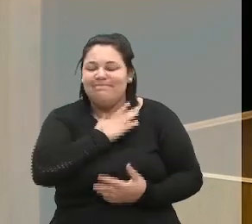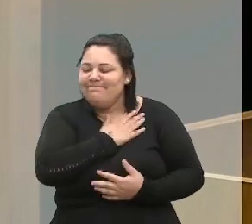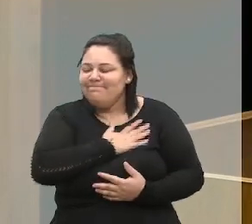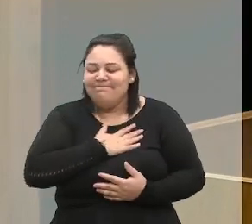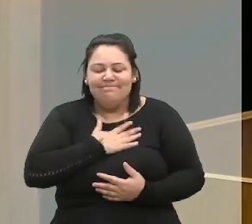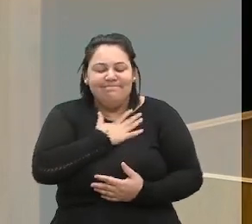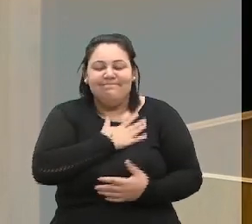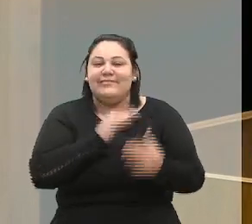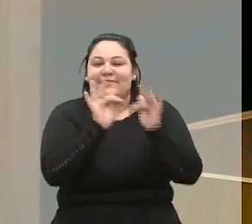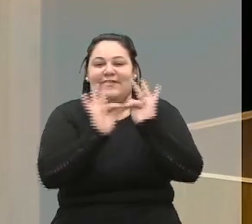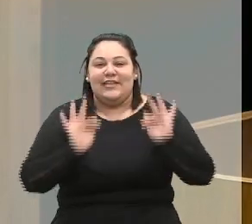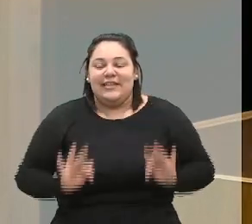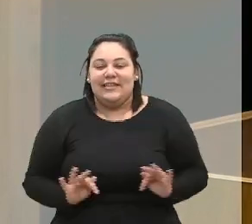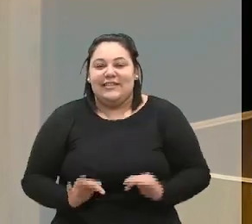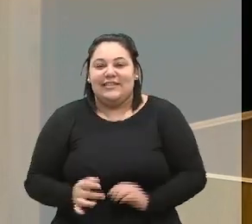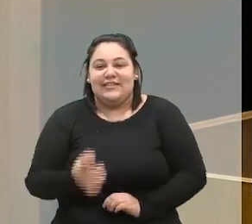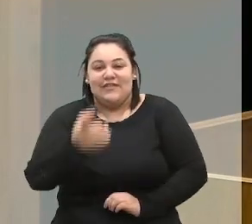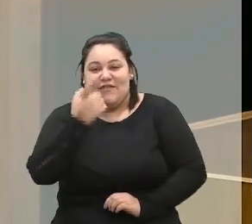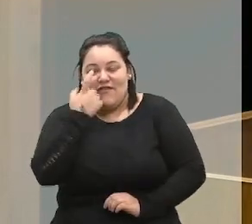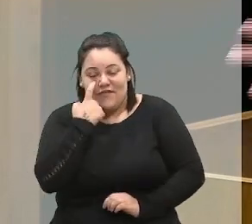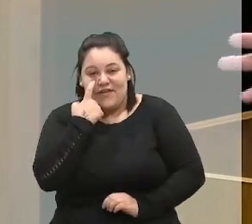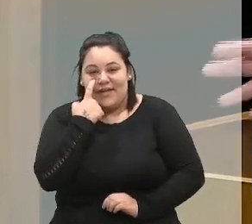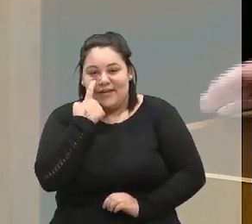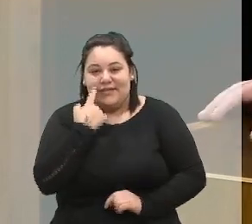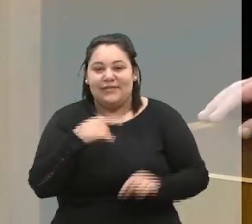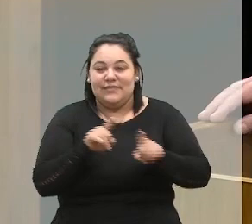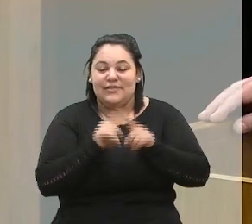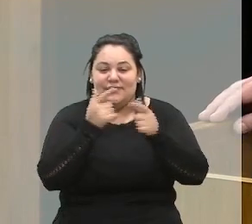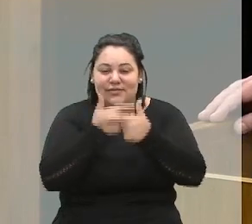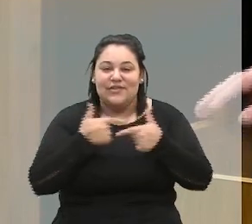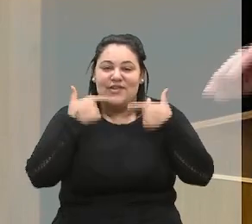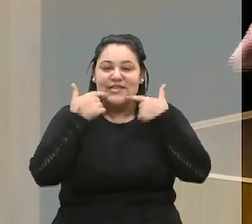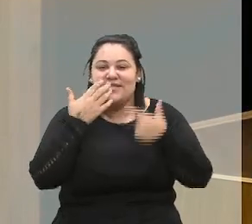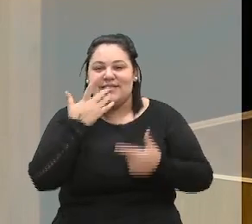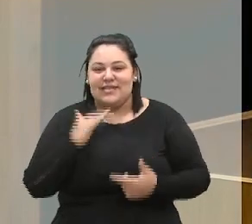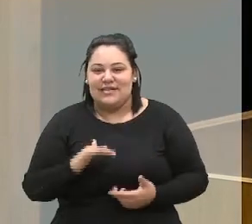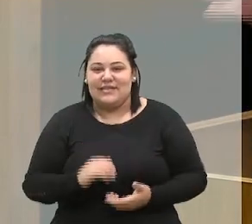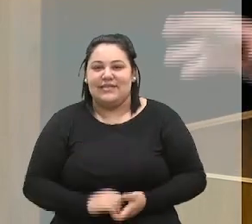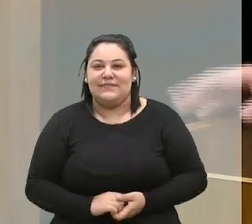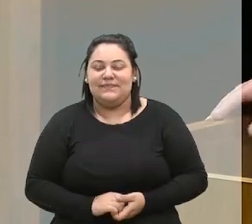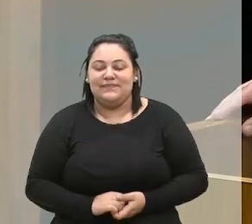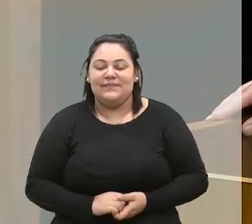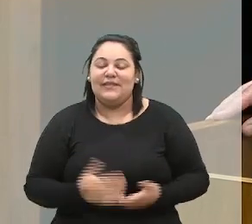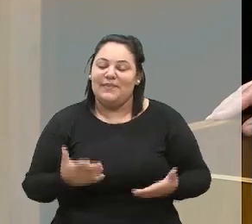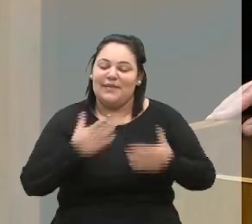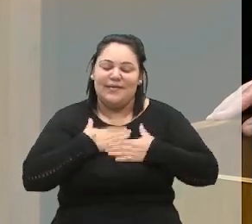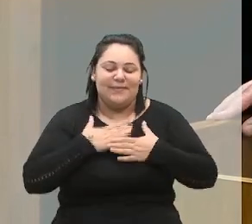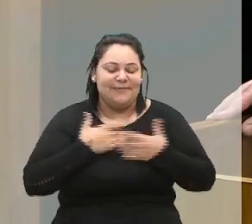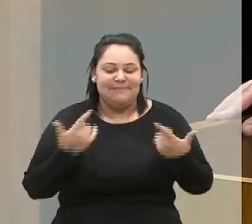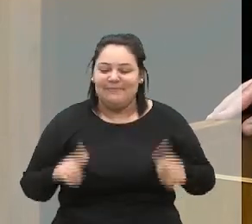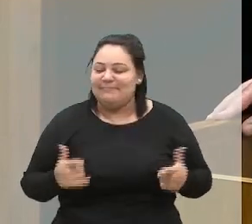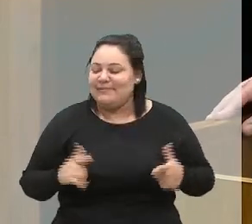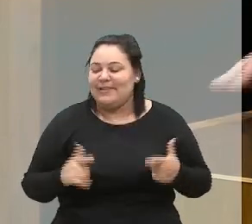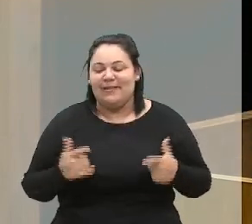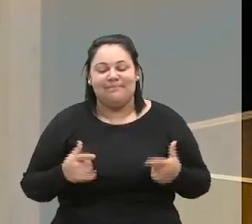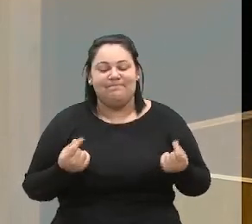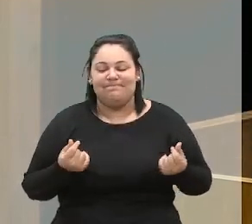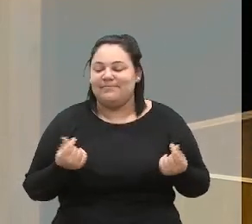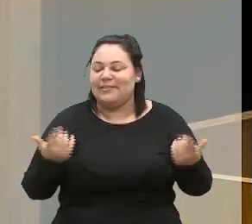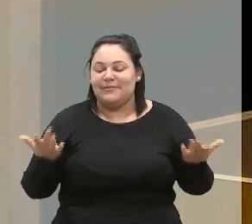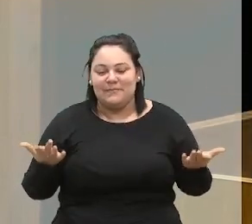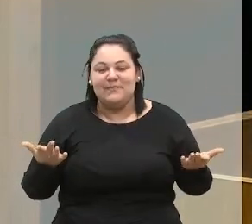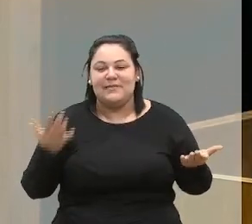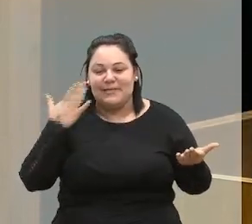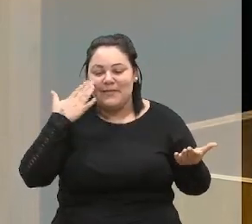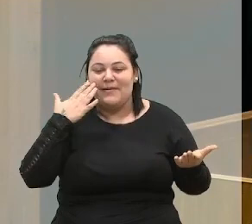fica de ver a gratidão e o sorriso de uma criança. E esse não tem preço. E foi um